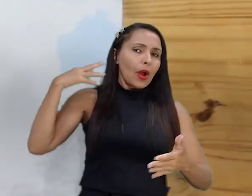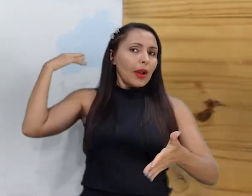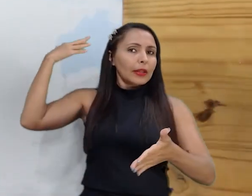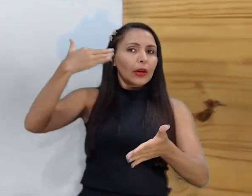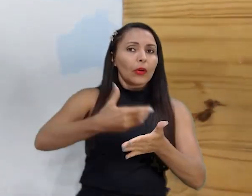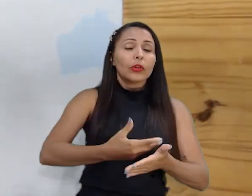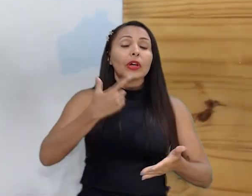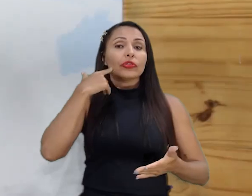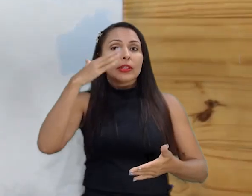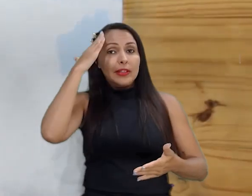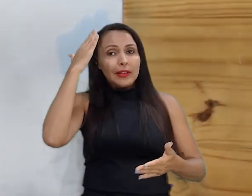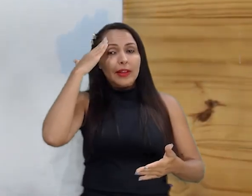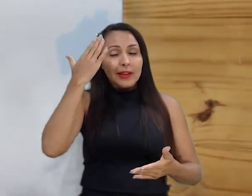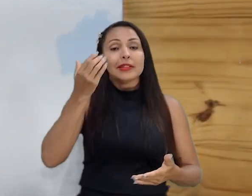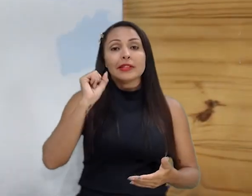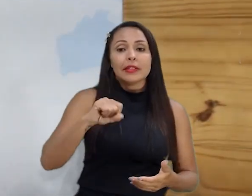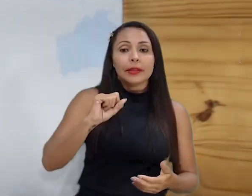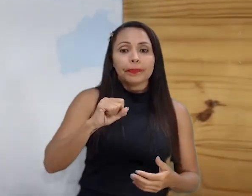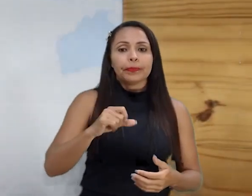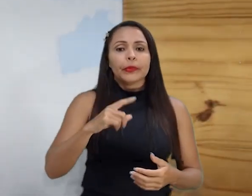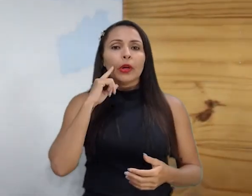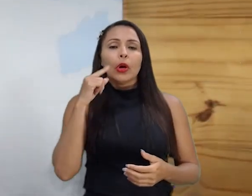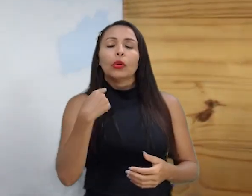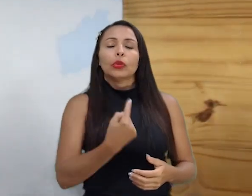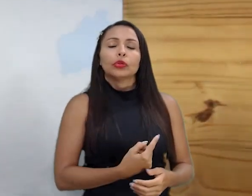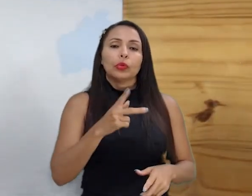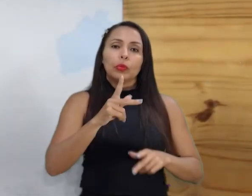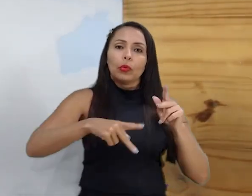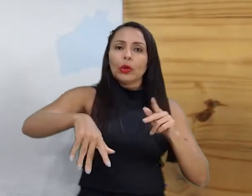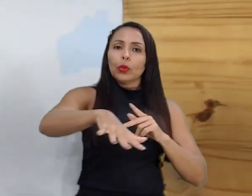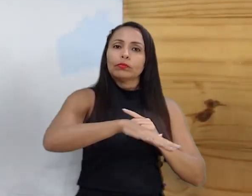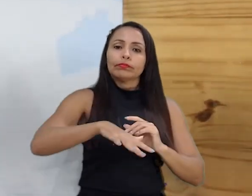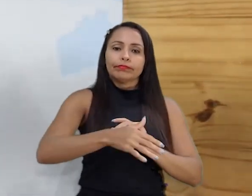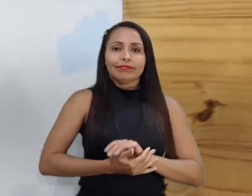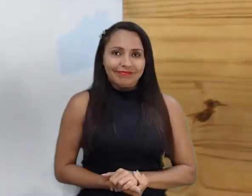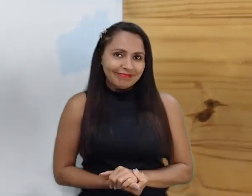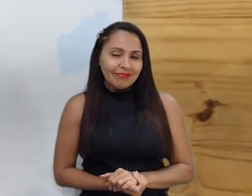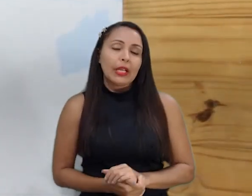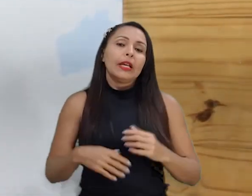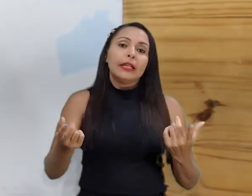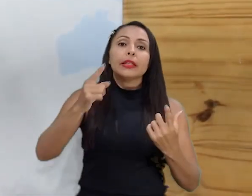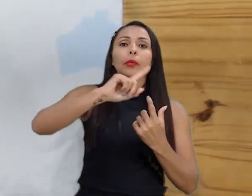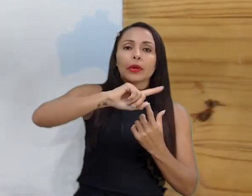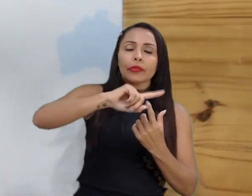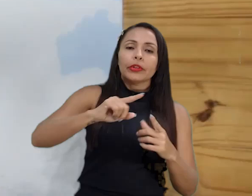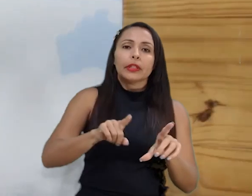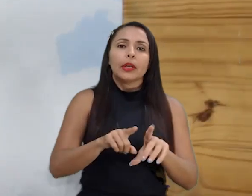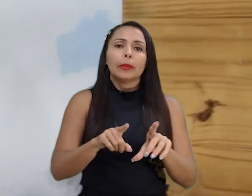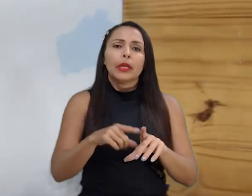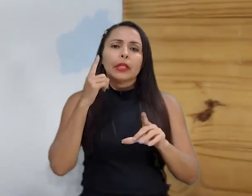de entender os usuários, a importância de entender o nosso público-alvo. Aí, ó, a tipografia, né, essa questão das